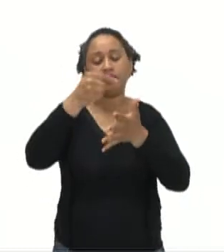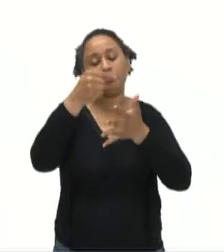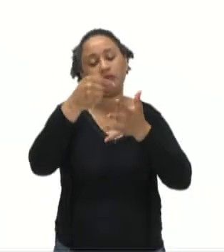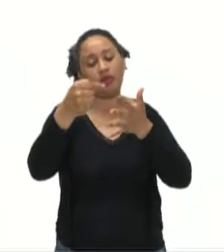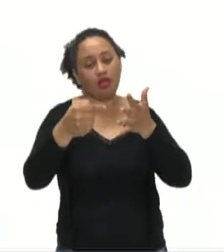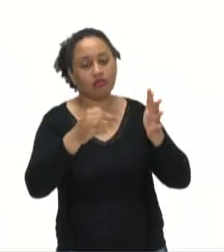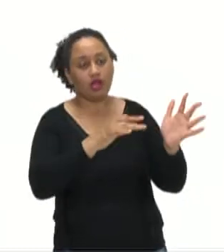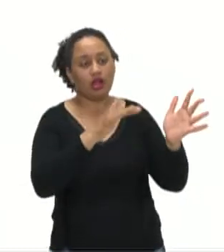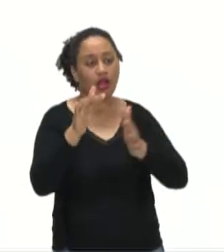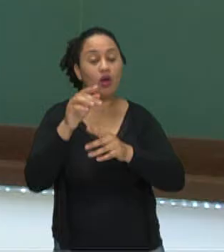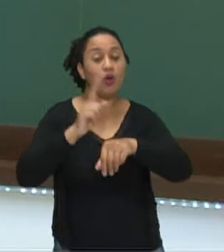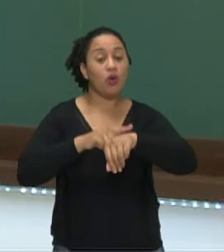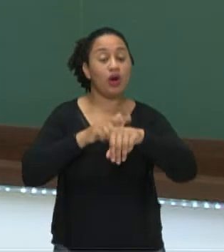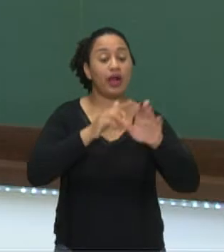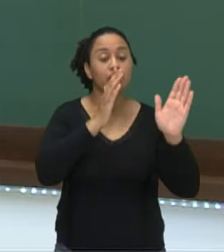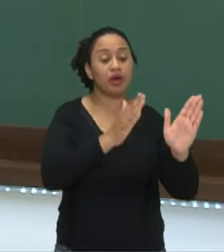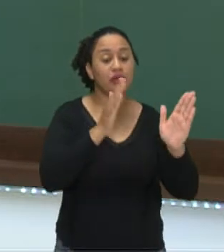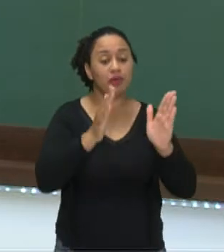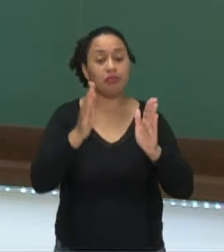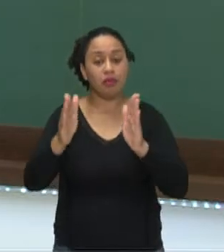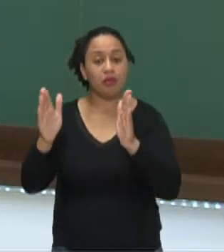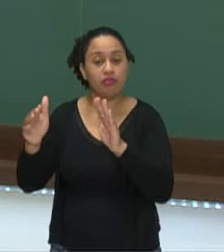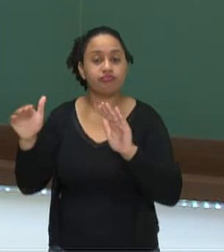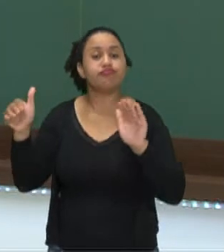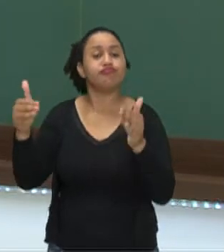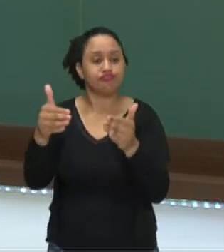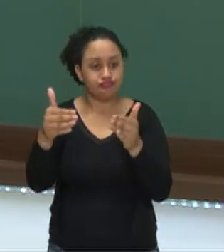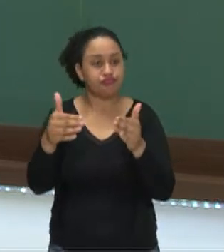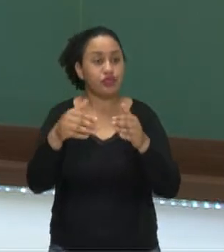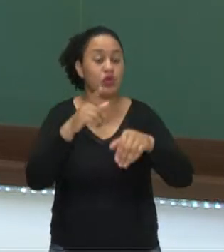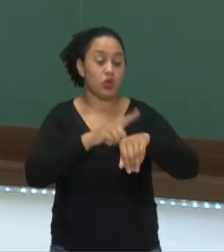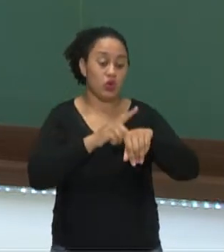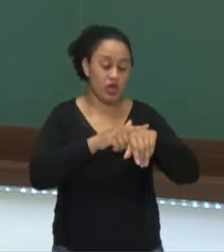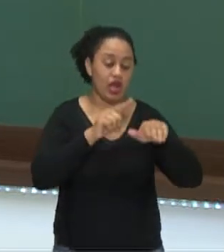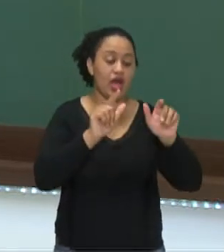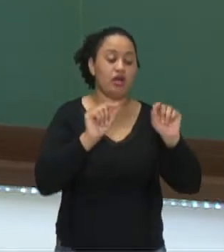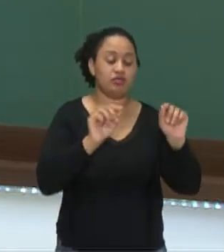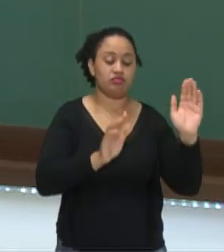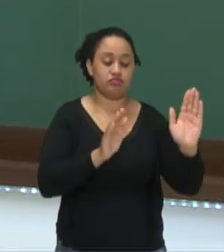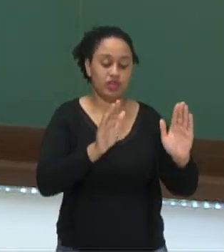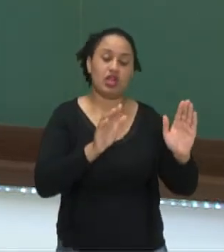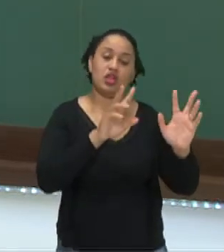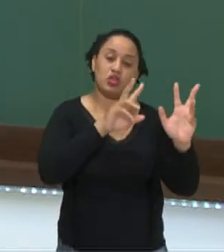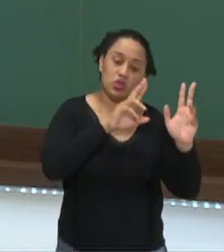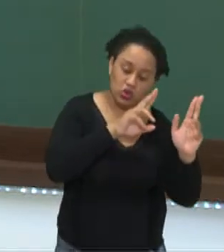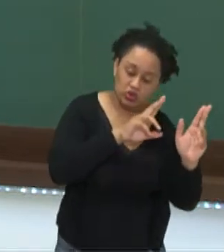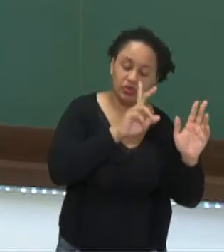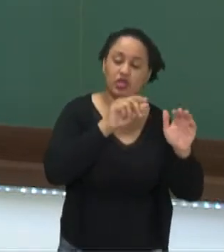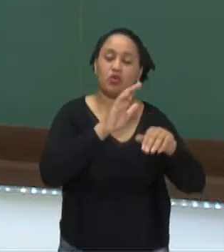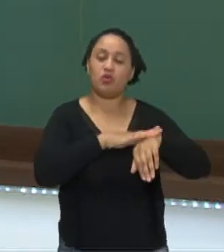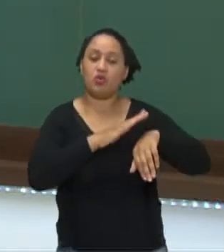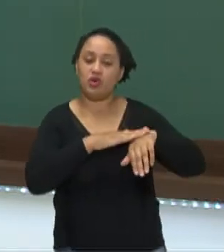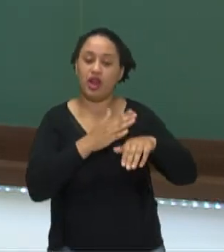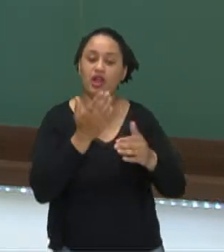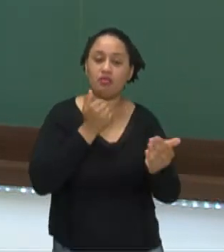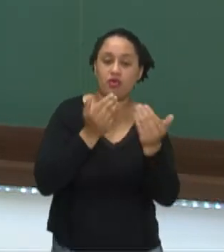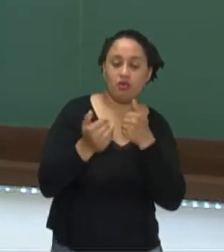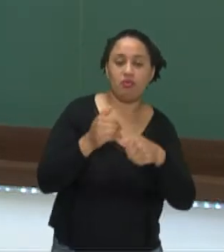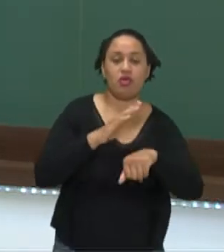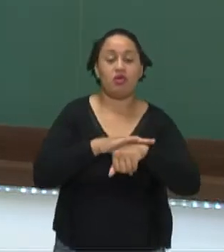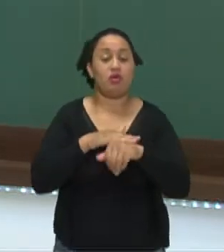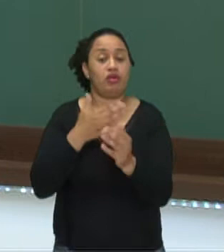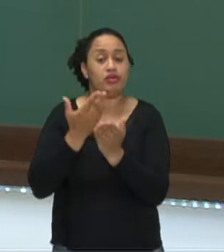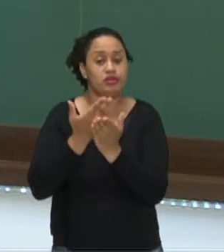rotina com o horário destinado para cada momento específico. O horário que você deixa para dormir, descansar, o horário para suas refeições, o